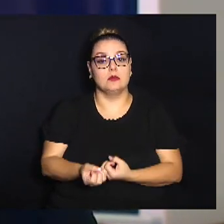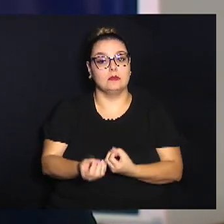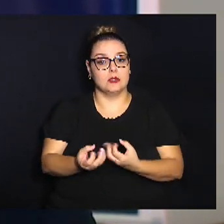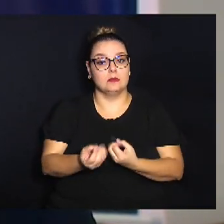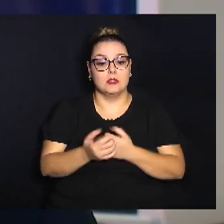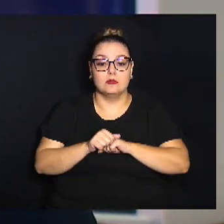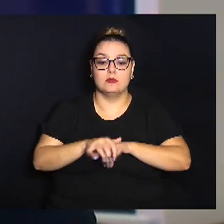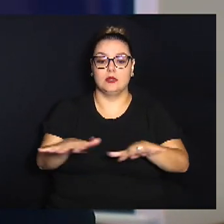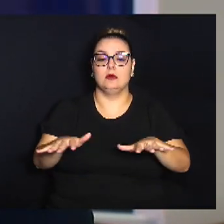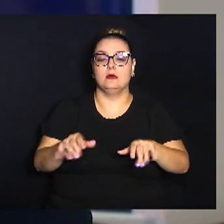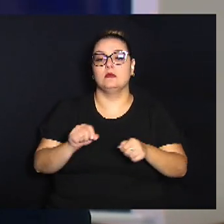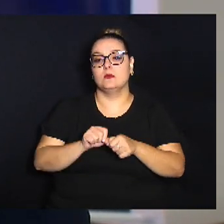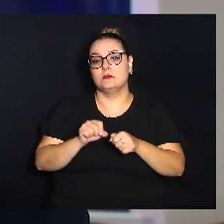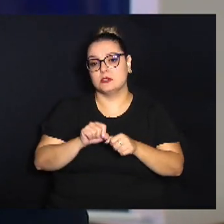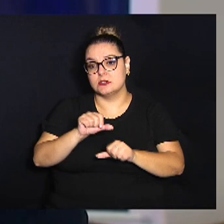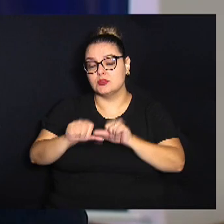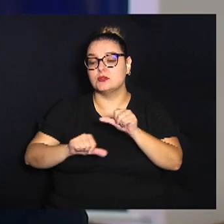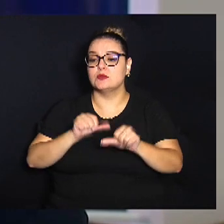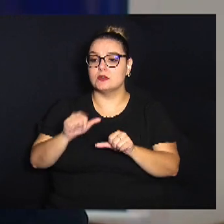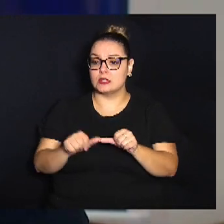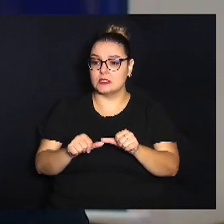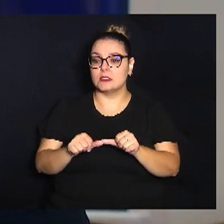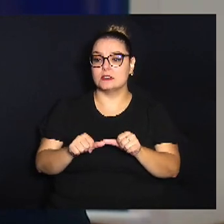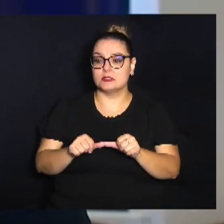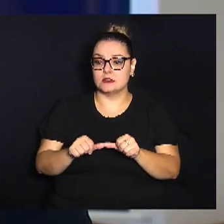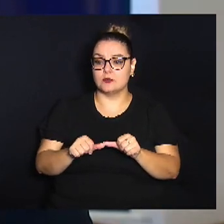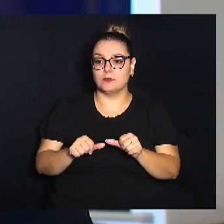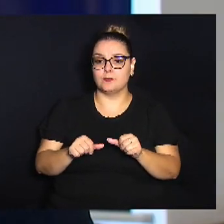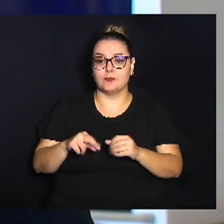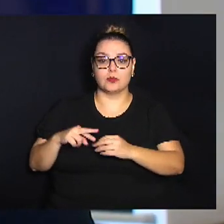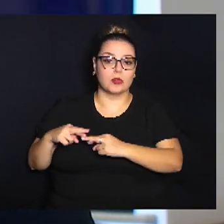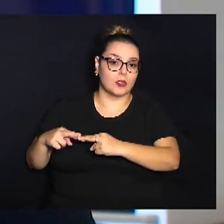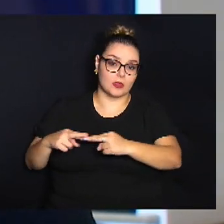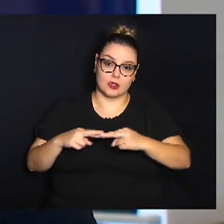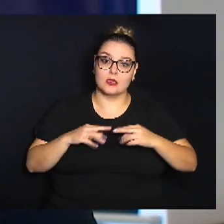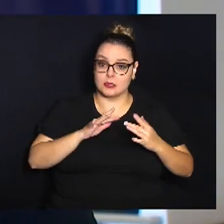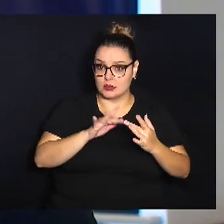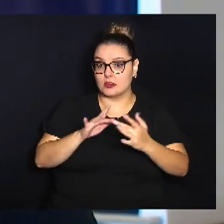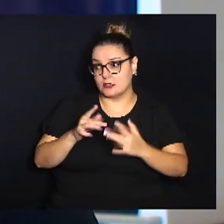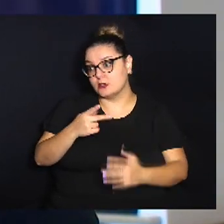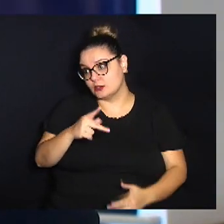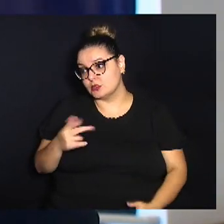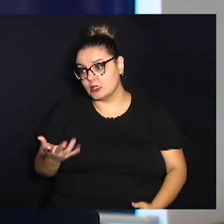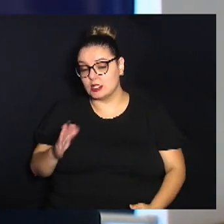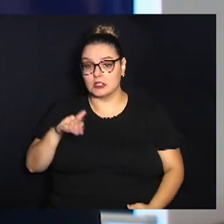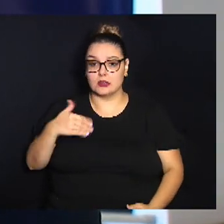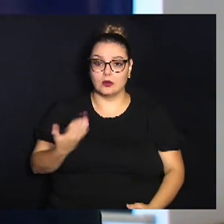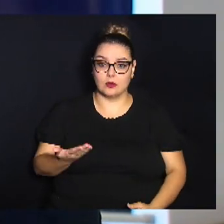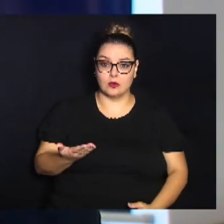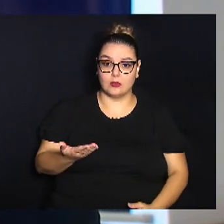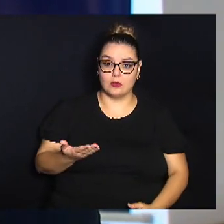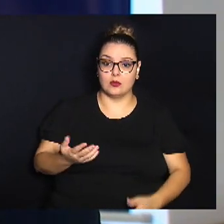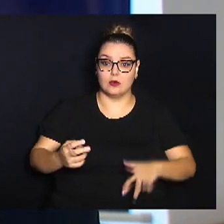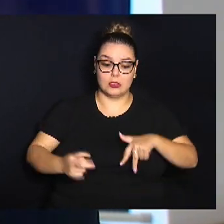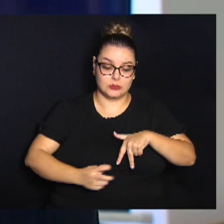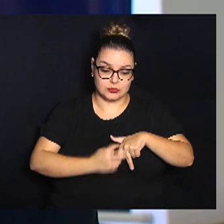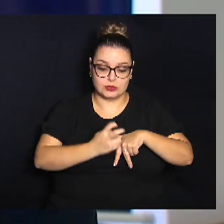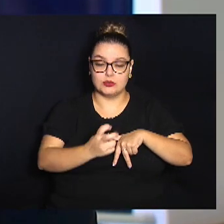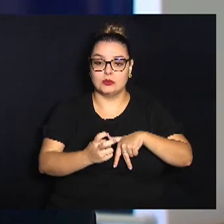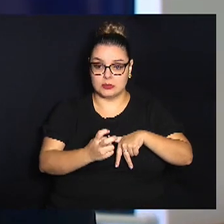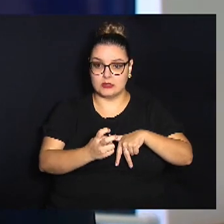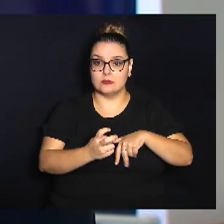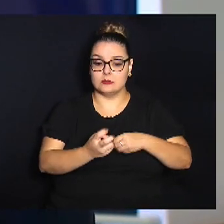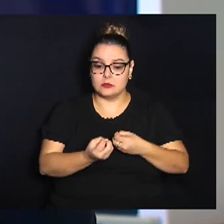ela vai fazer diferença na rede de contato delas, né? Então, quando a gente dá voz para trazer